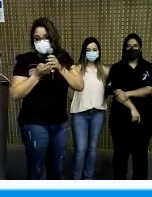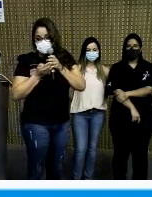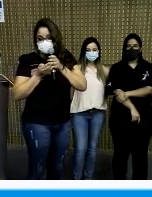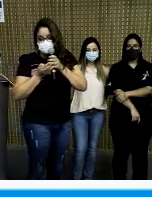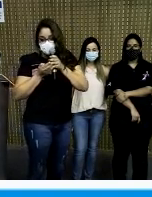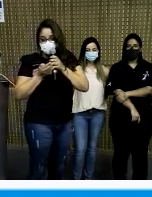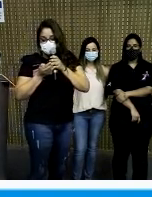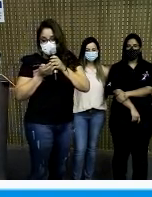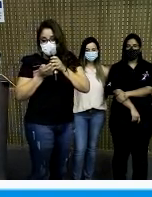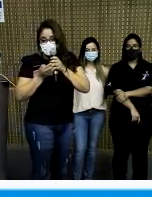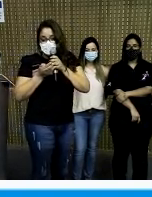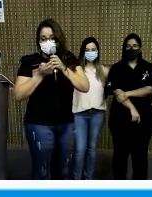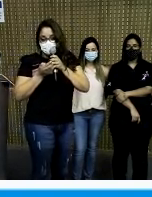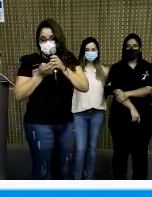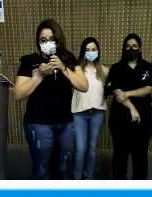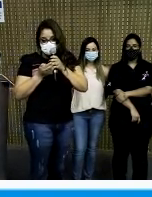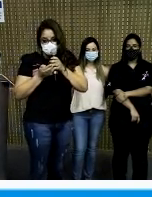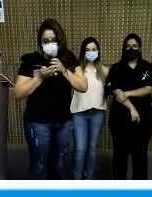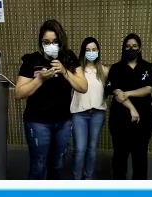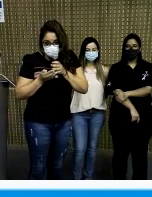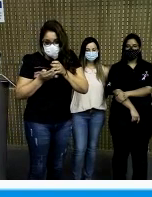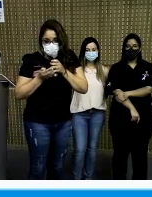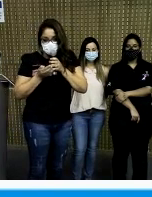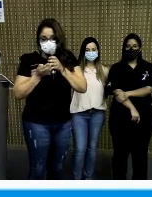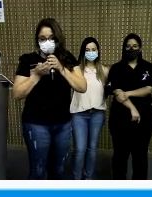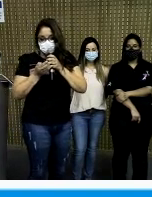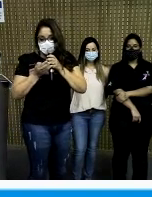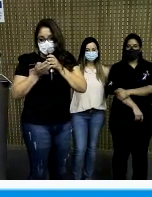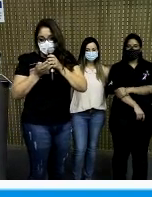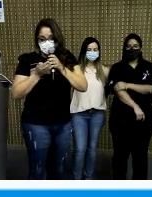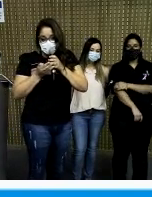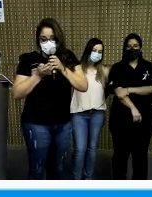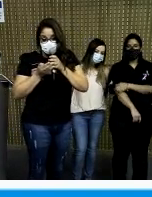nós tivemos aí também, né, numa população de 27